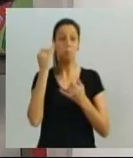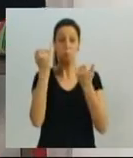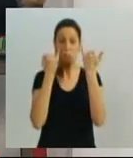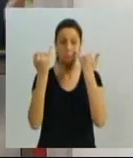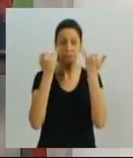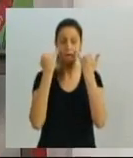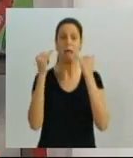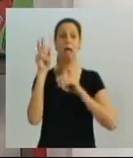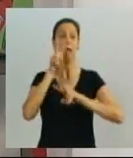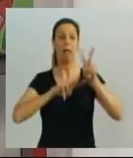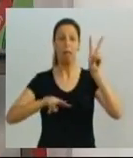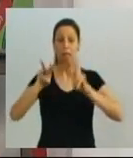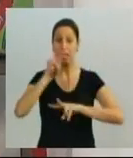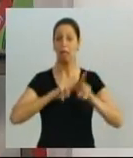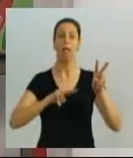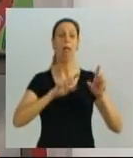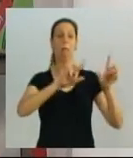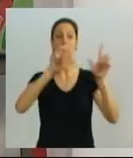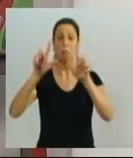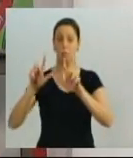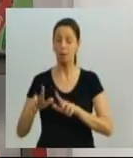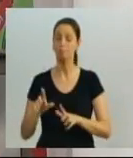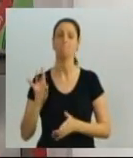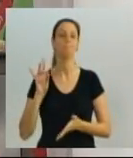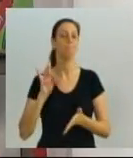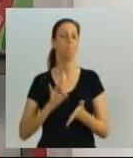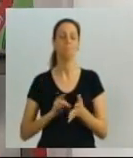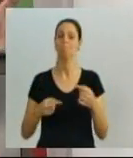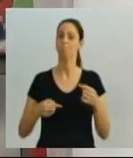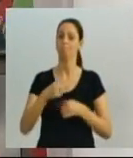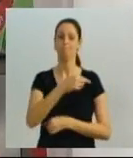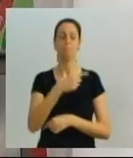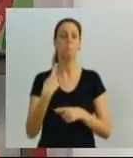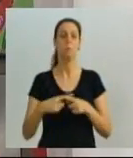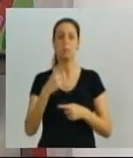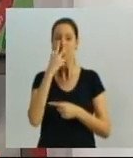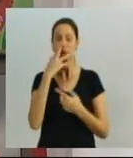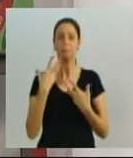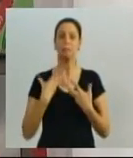todos aqui trilham nesse mesmo passo, ou seja, satura.